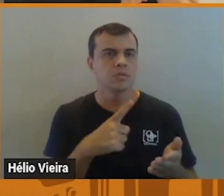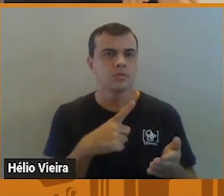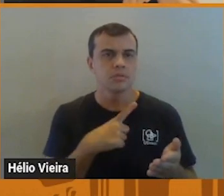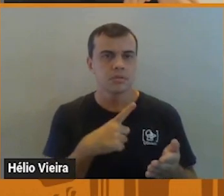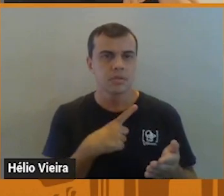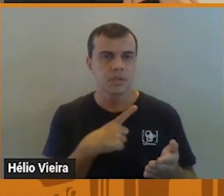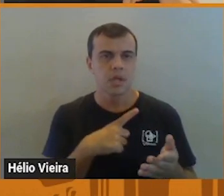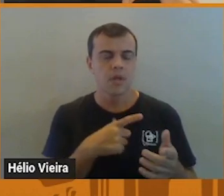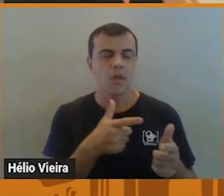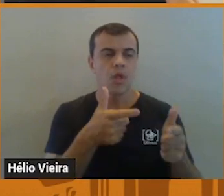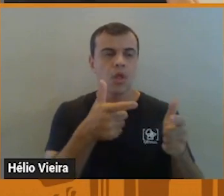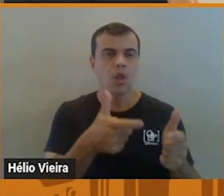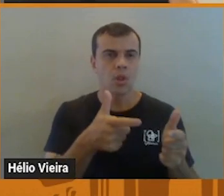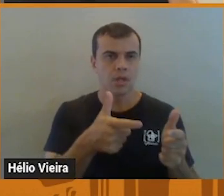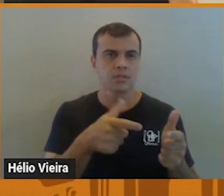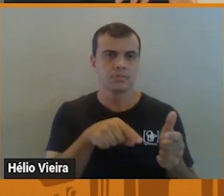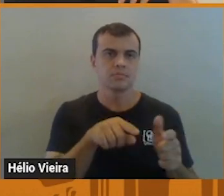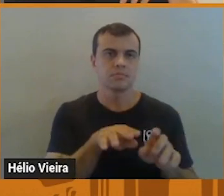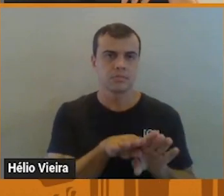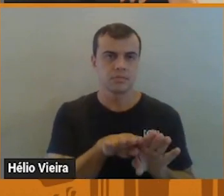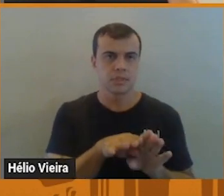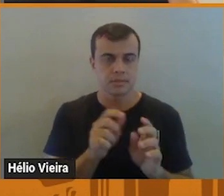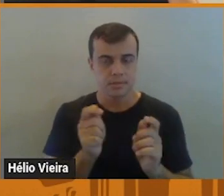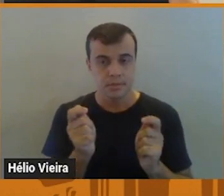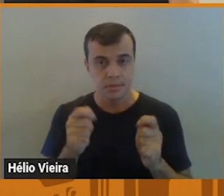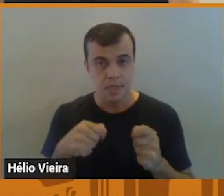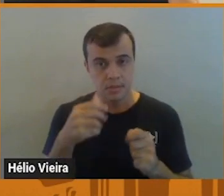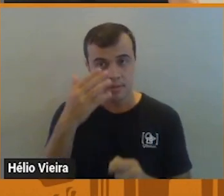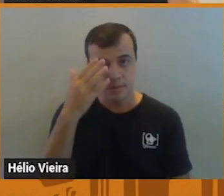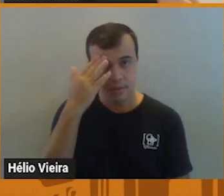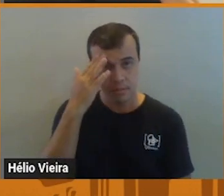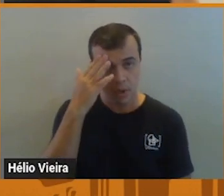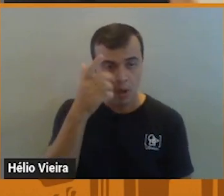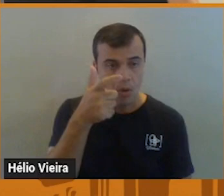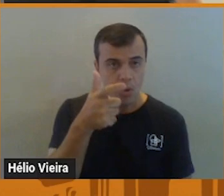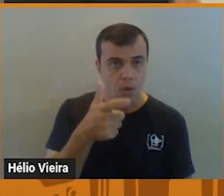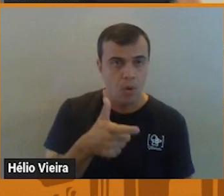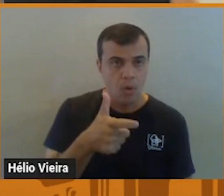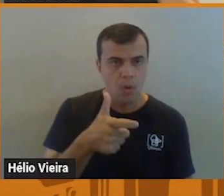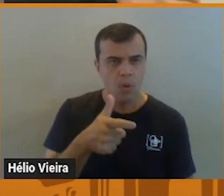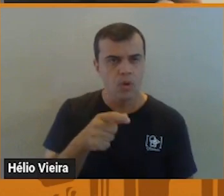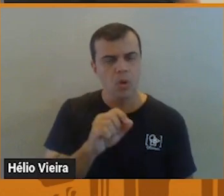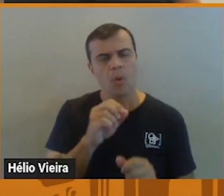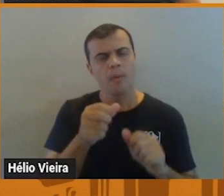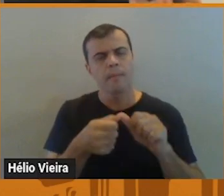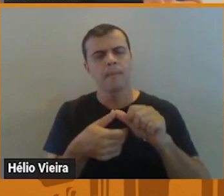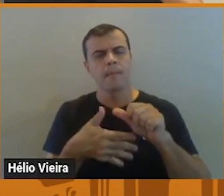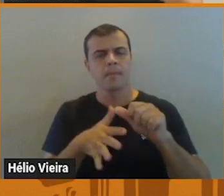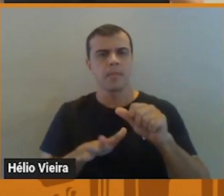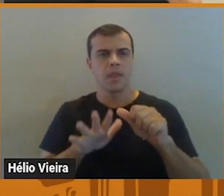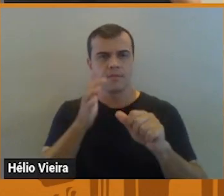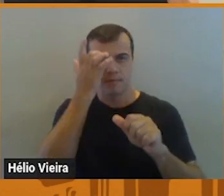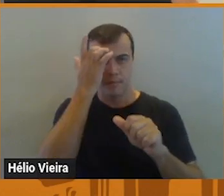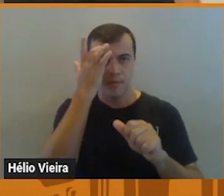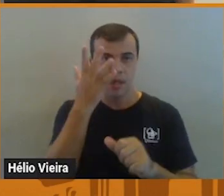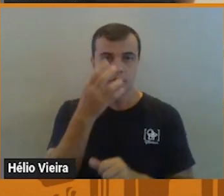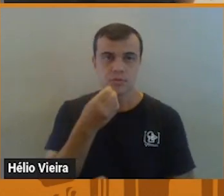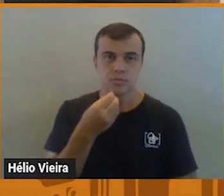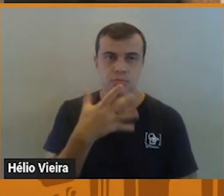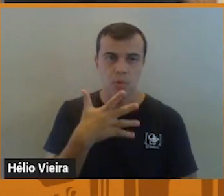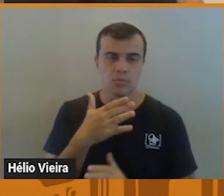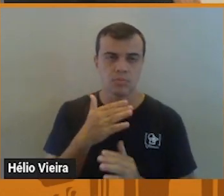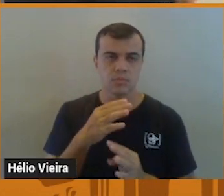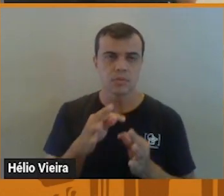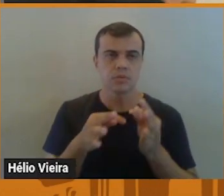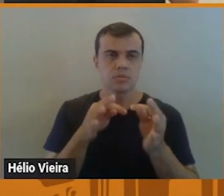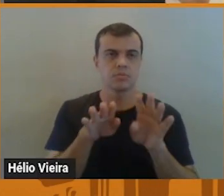a localização, né? Para eles poderem saber onde que esse o mapinha mesmo, né? Hoje isso é tão fácil, tão bom a tecnologia